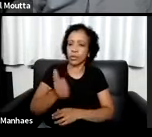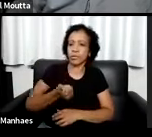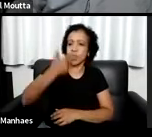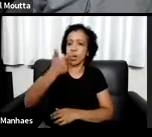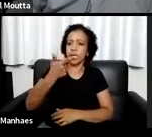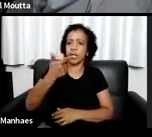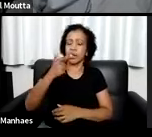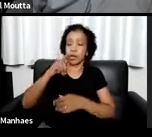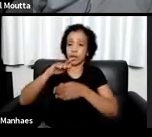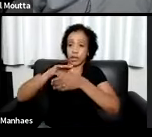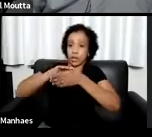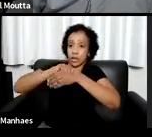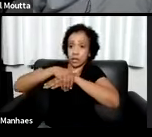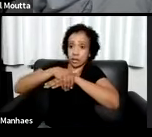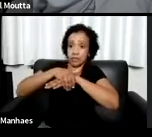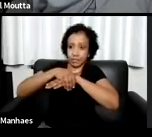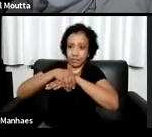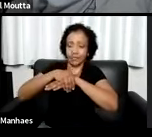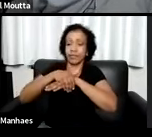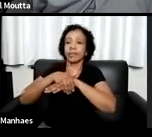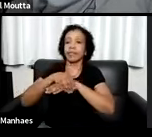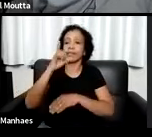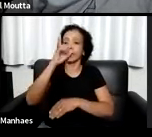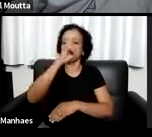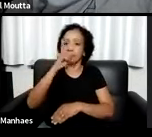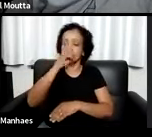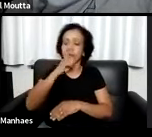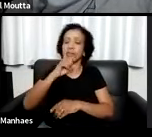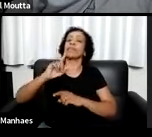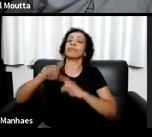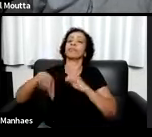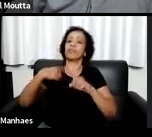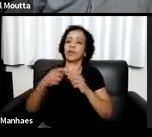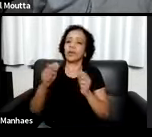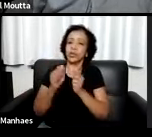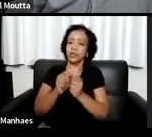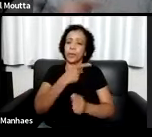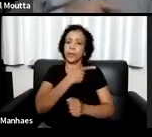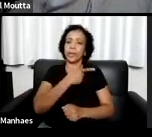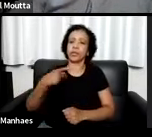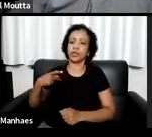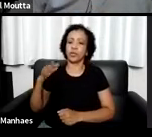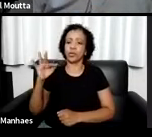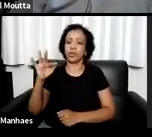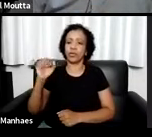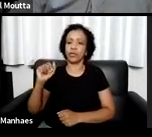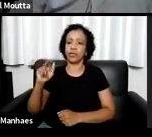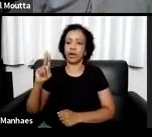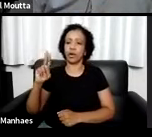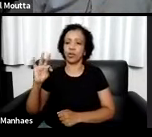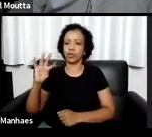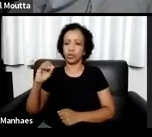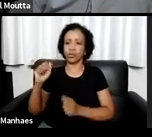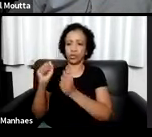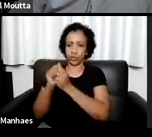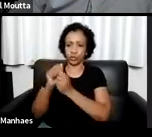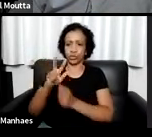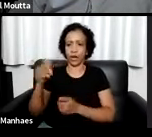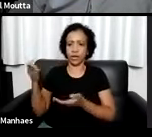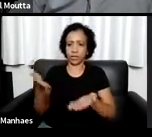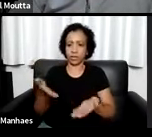nossa abertura com a presença do pastor Fausto, presidente da Convenção Batista Brasileira, que daqui a pouquinho também estará conosco. Já